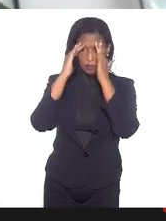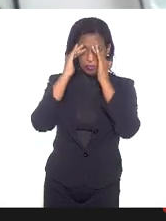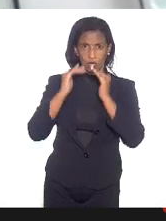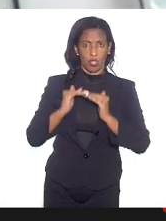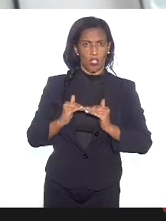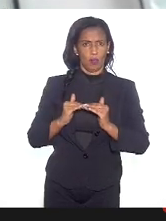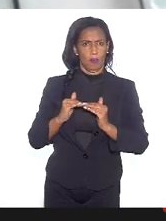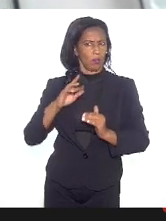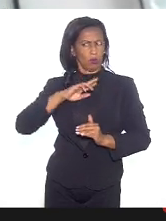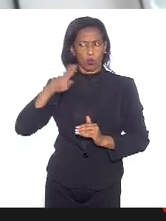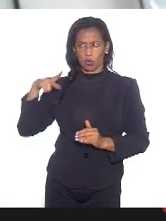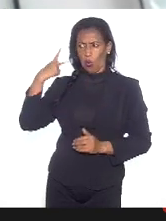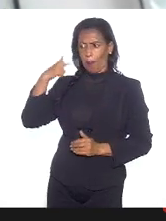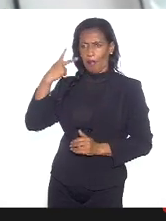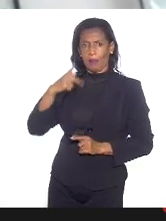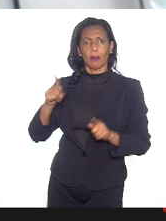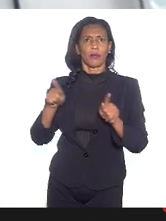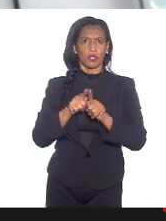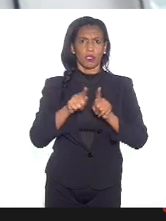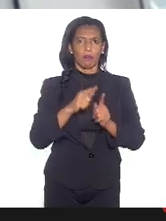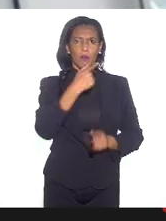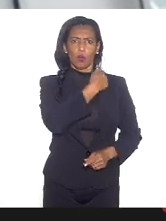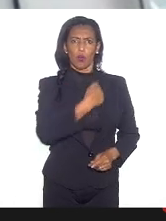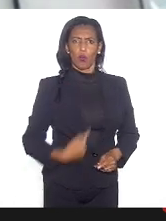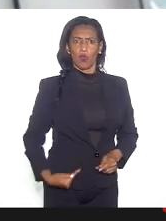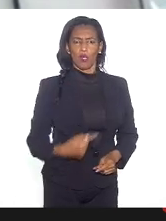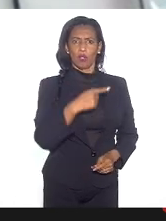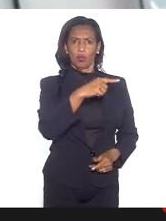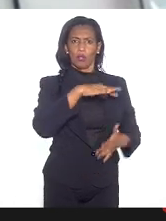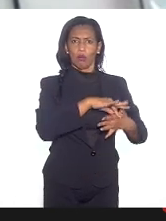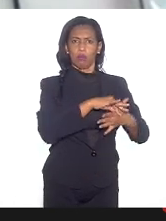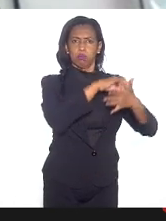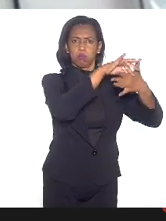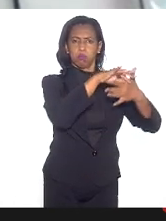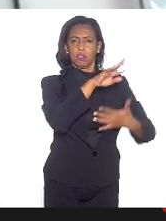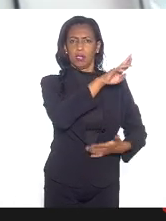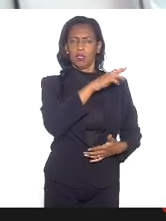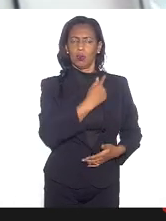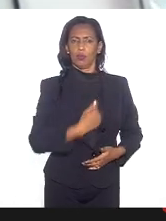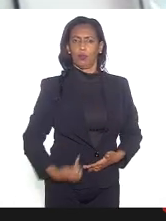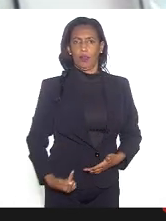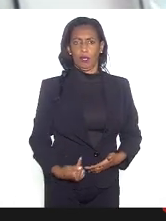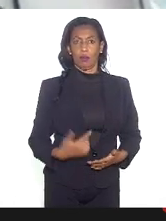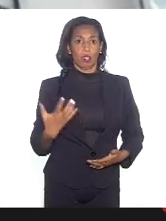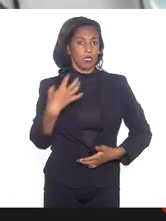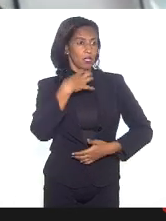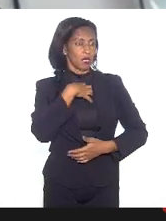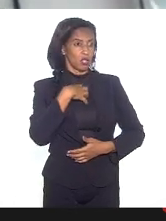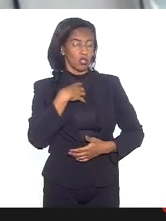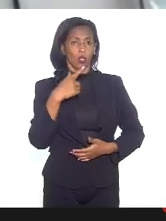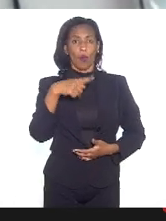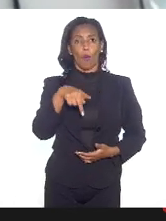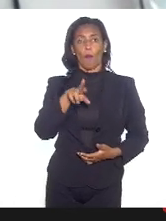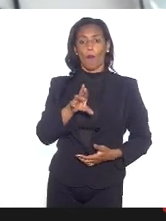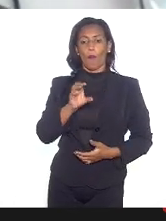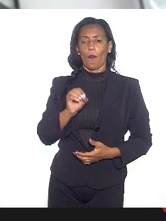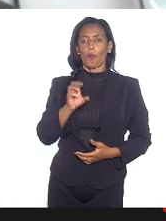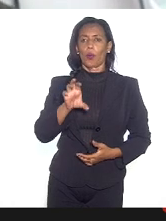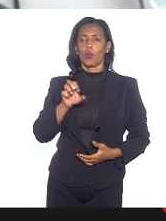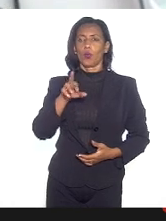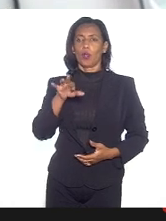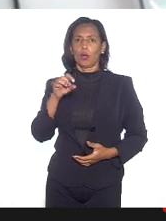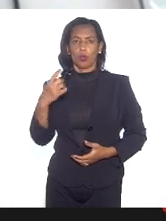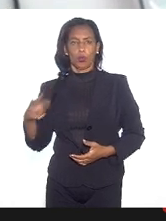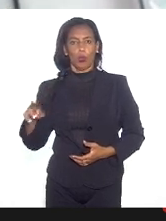o próprio governador, que é o chefe do Poder Executivo. Nesse sentido, quero agradecer a presença do procurador de Estado, doutor